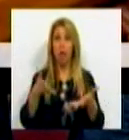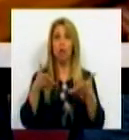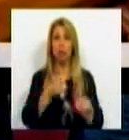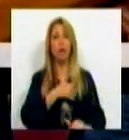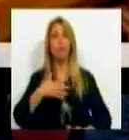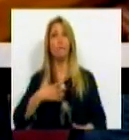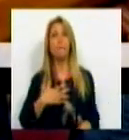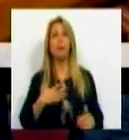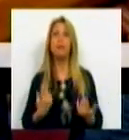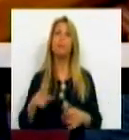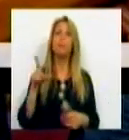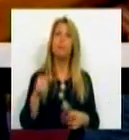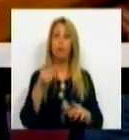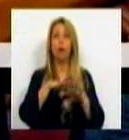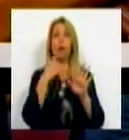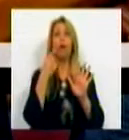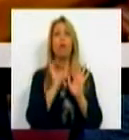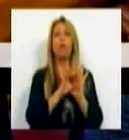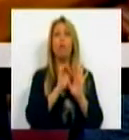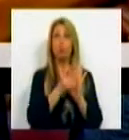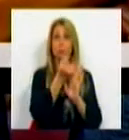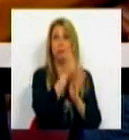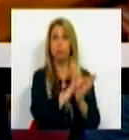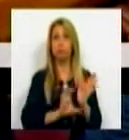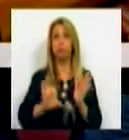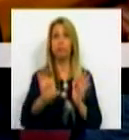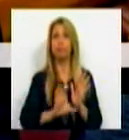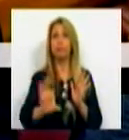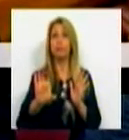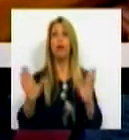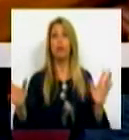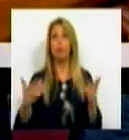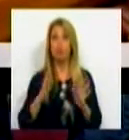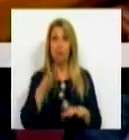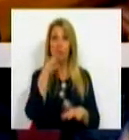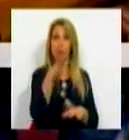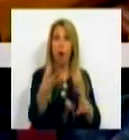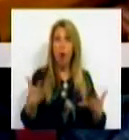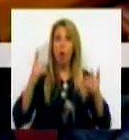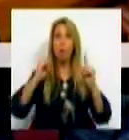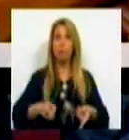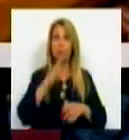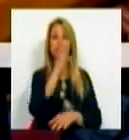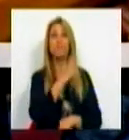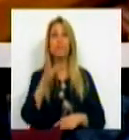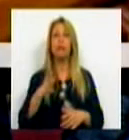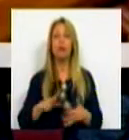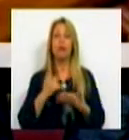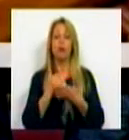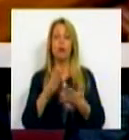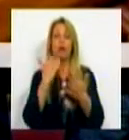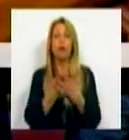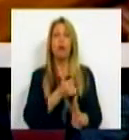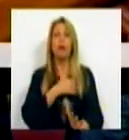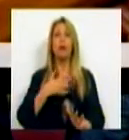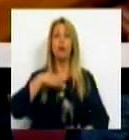empresas. É também com os fundos de capitalização que já anunciámos e que estamos a lançar neste momento, que queremos apoiar as empresas,